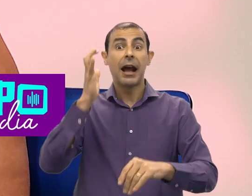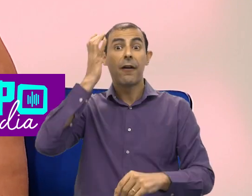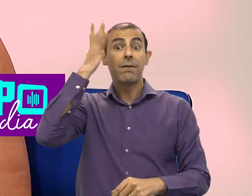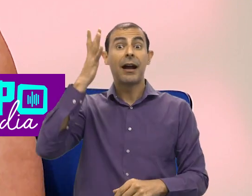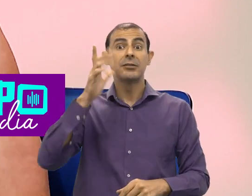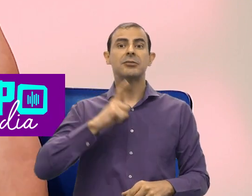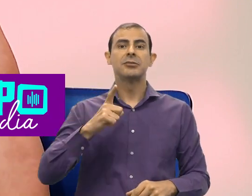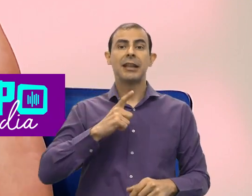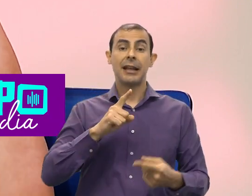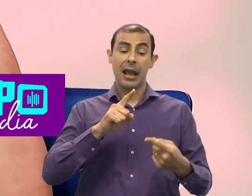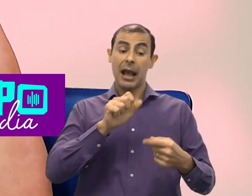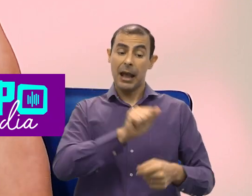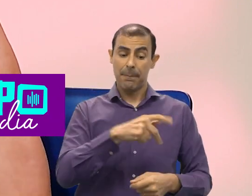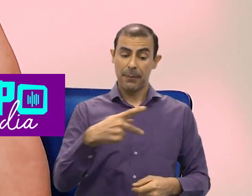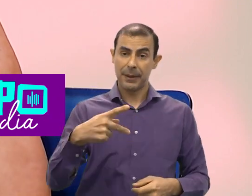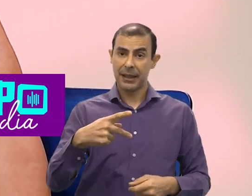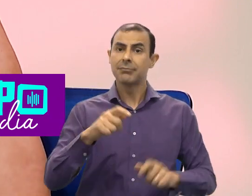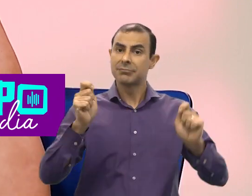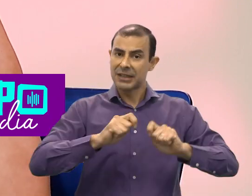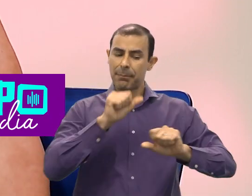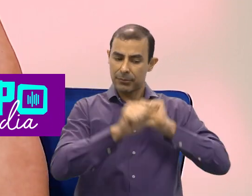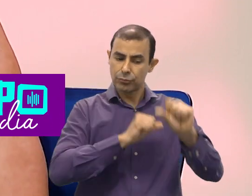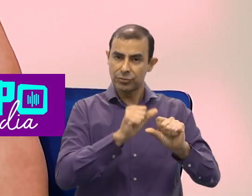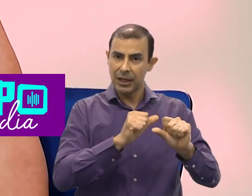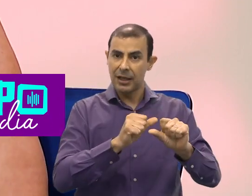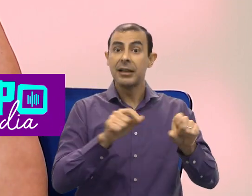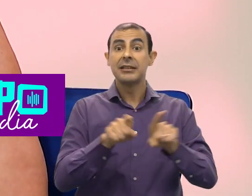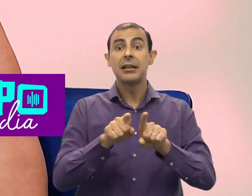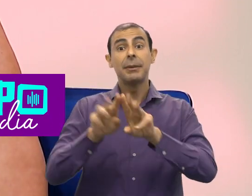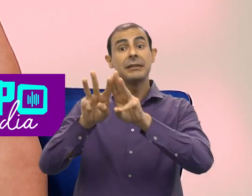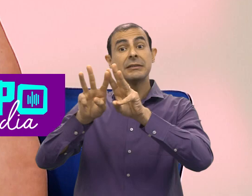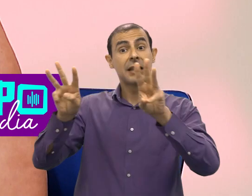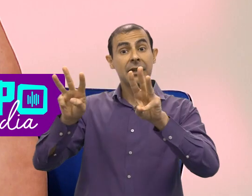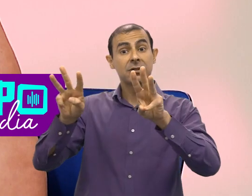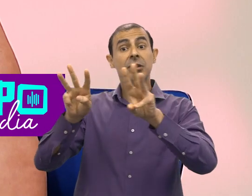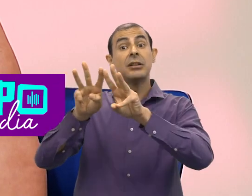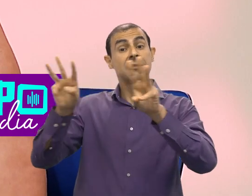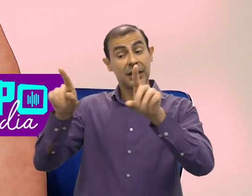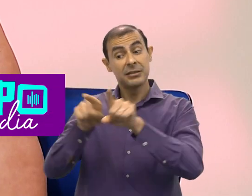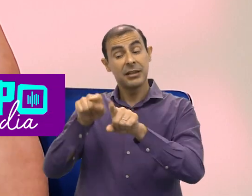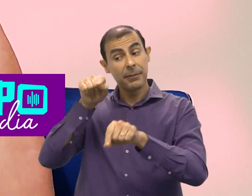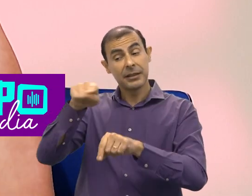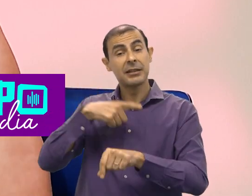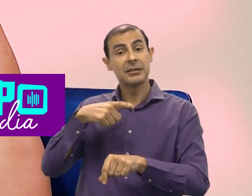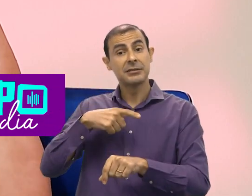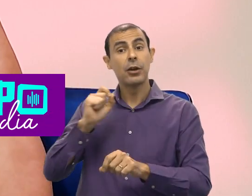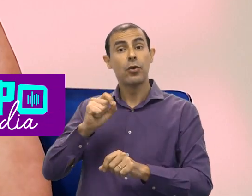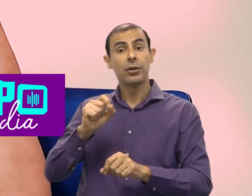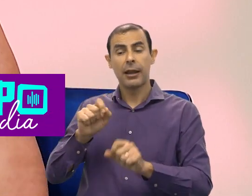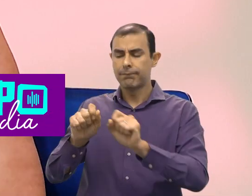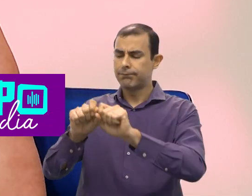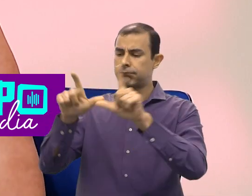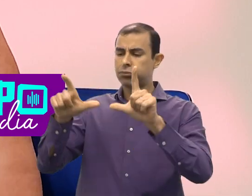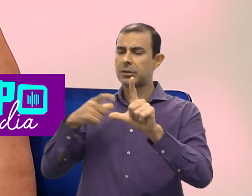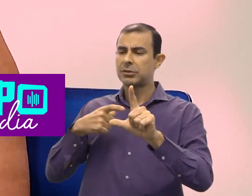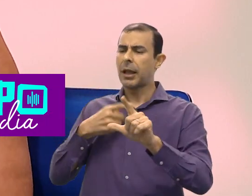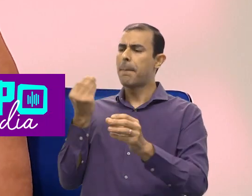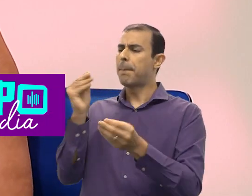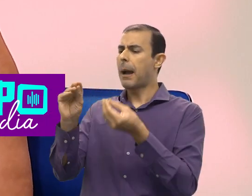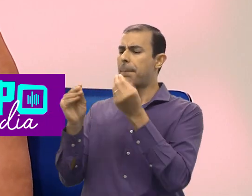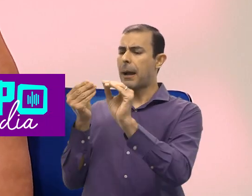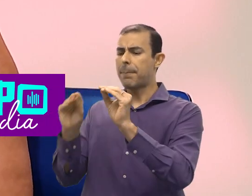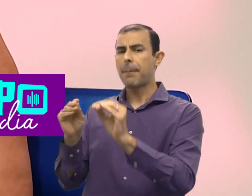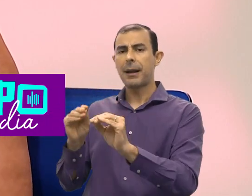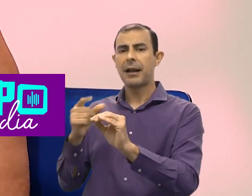tem o site, que você abre o site do Redome, ele abre uma página em que você põe seus dados e envia a mensagem para o Redome